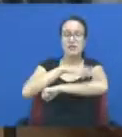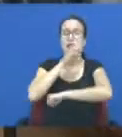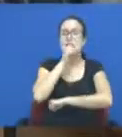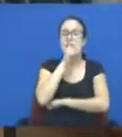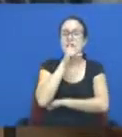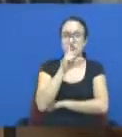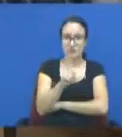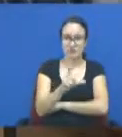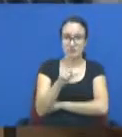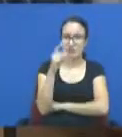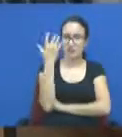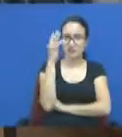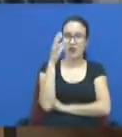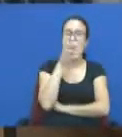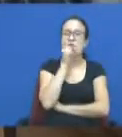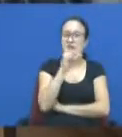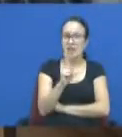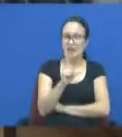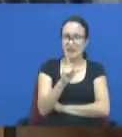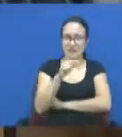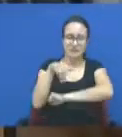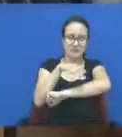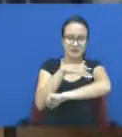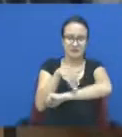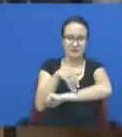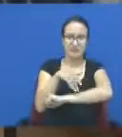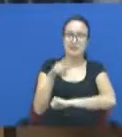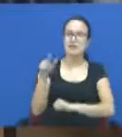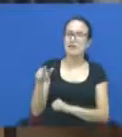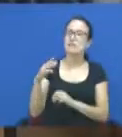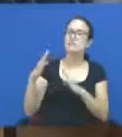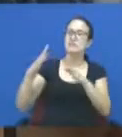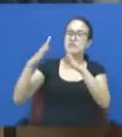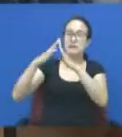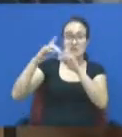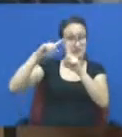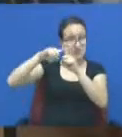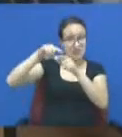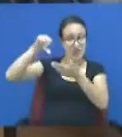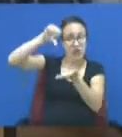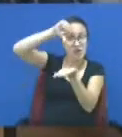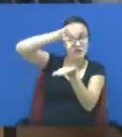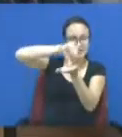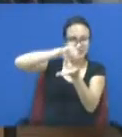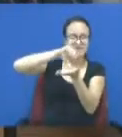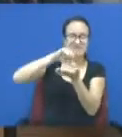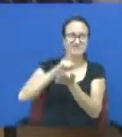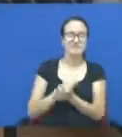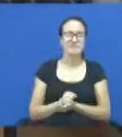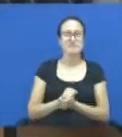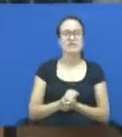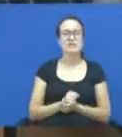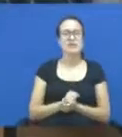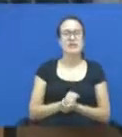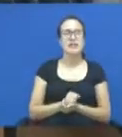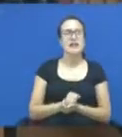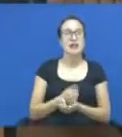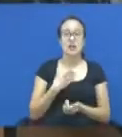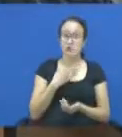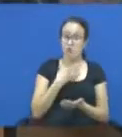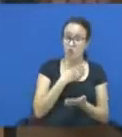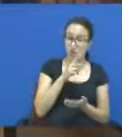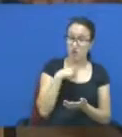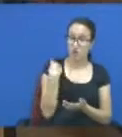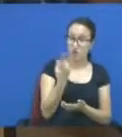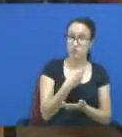templo central. Começamos aquela construção, queridos, catando latinha. O nosso pastor presidente, ele